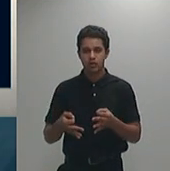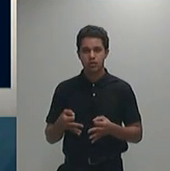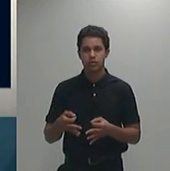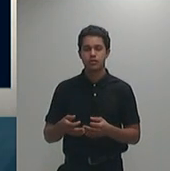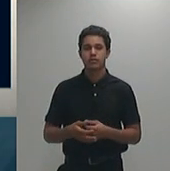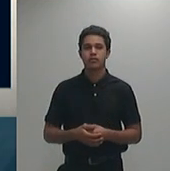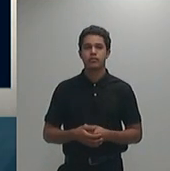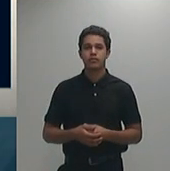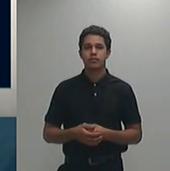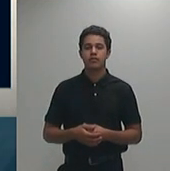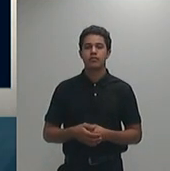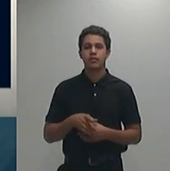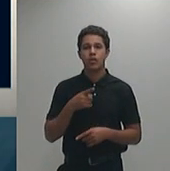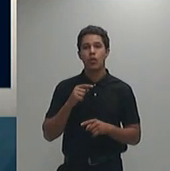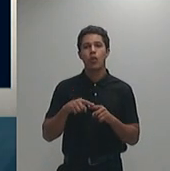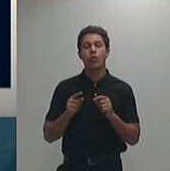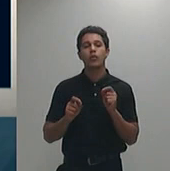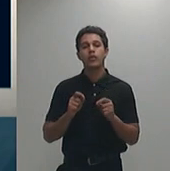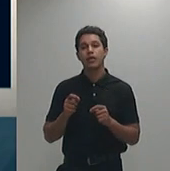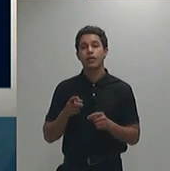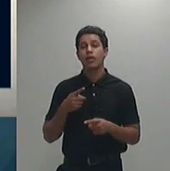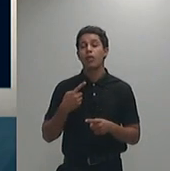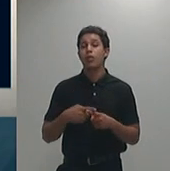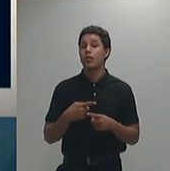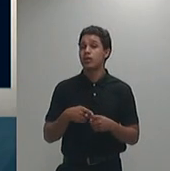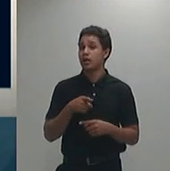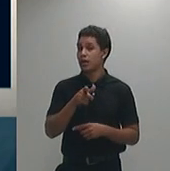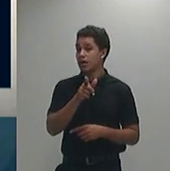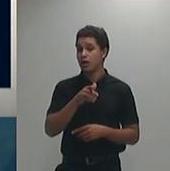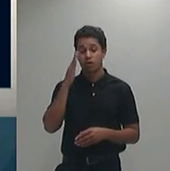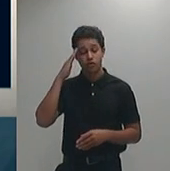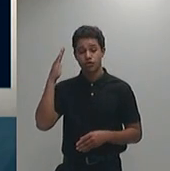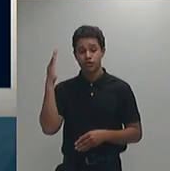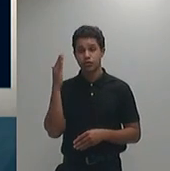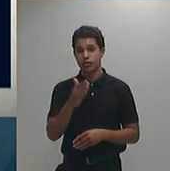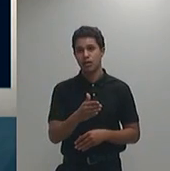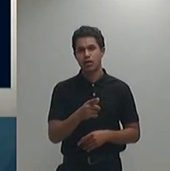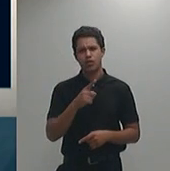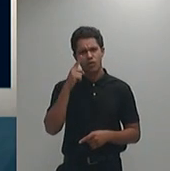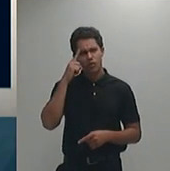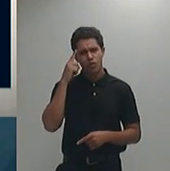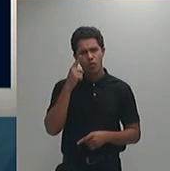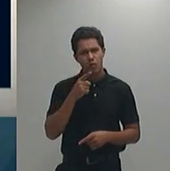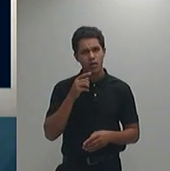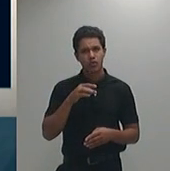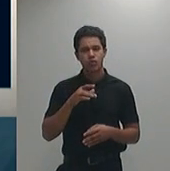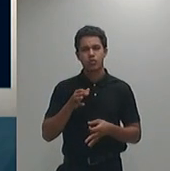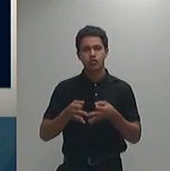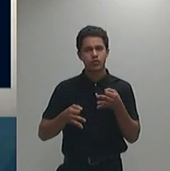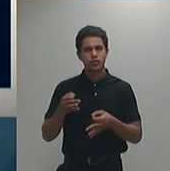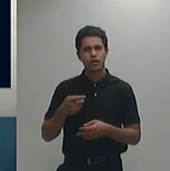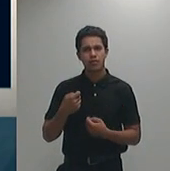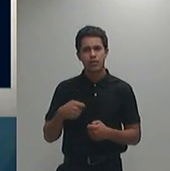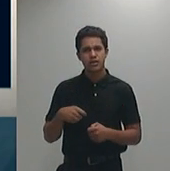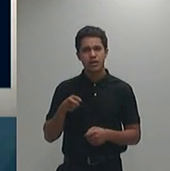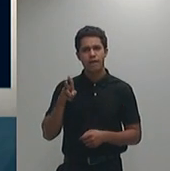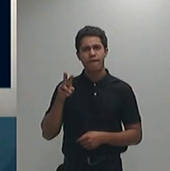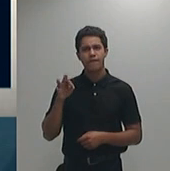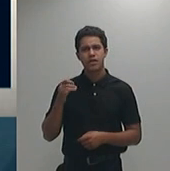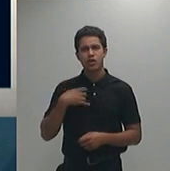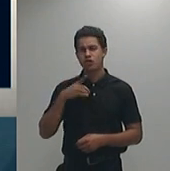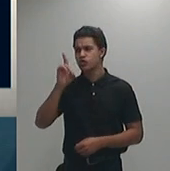é exatamente porque destinatário direto do comando judicial haja Vista a titular do direito